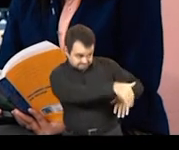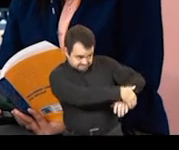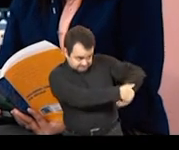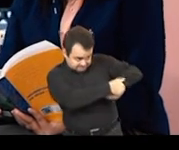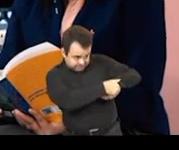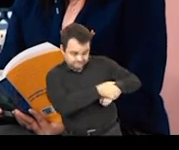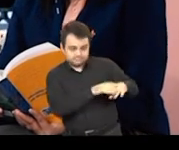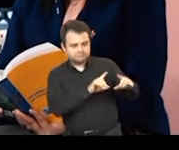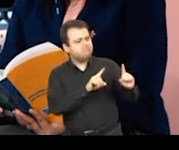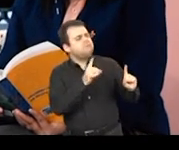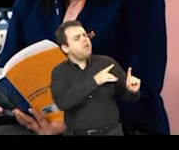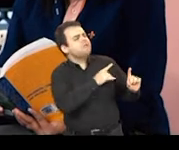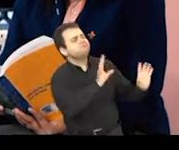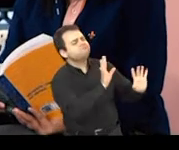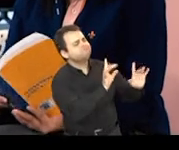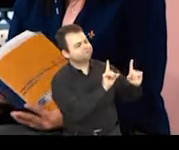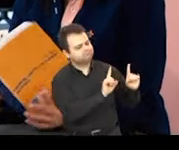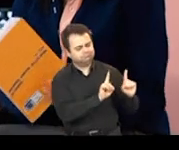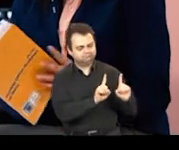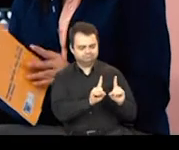braço? Não tenha medo.